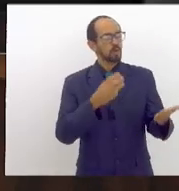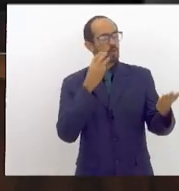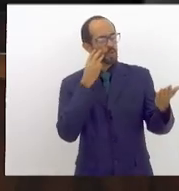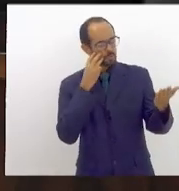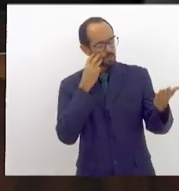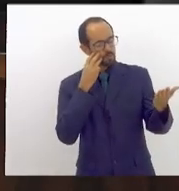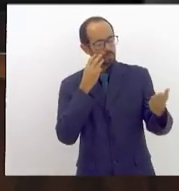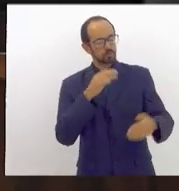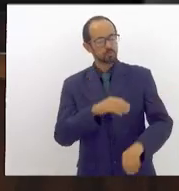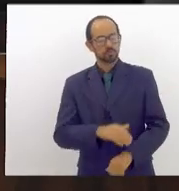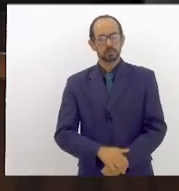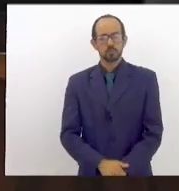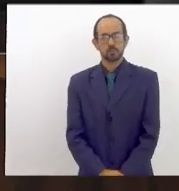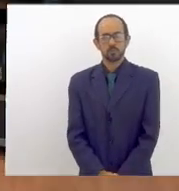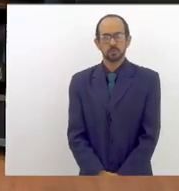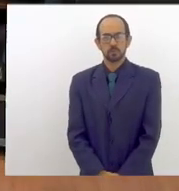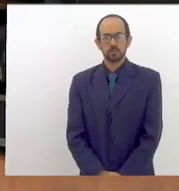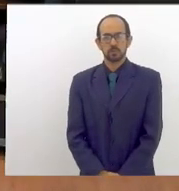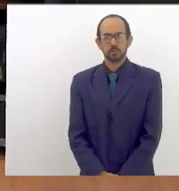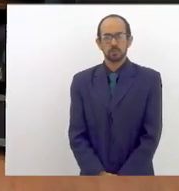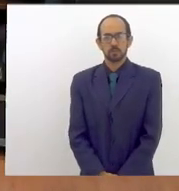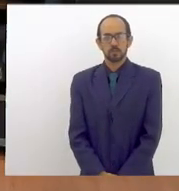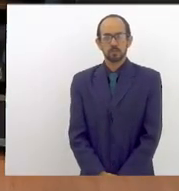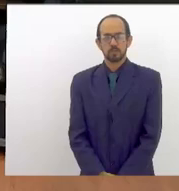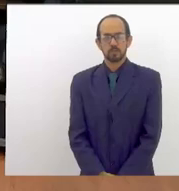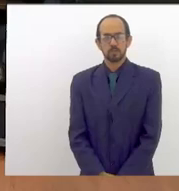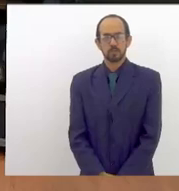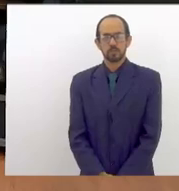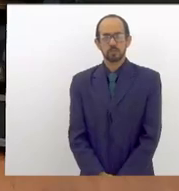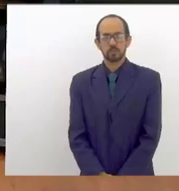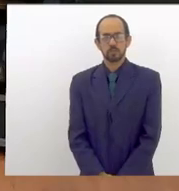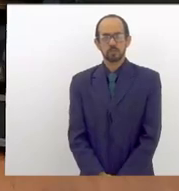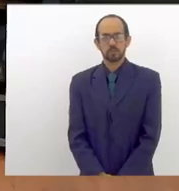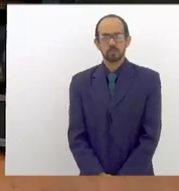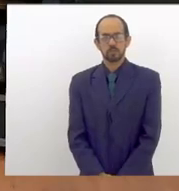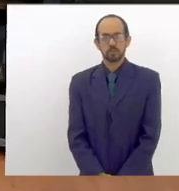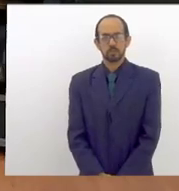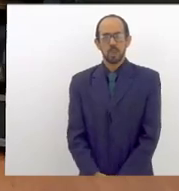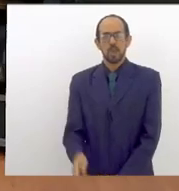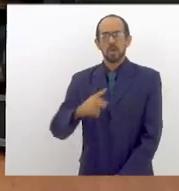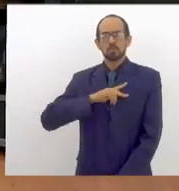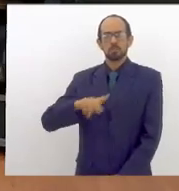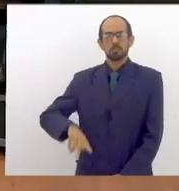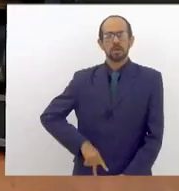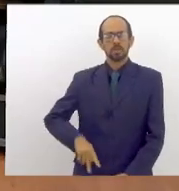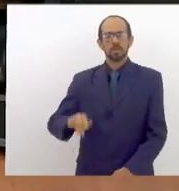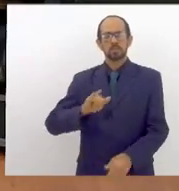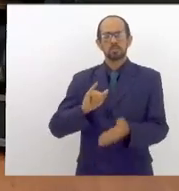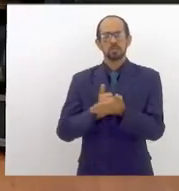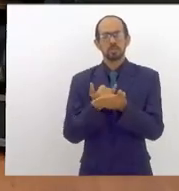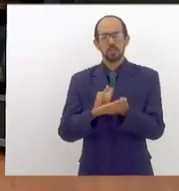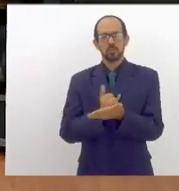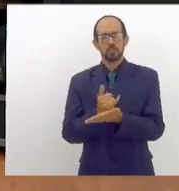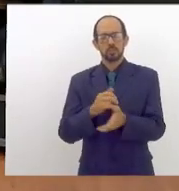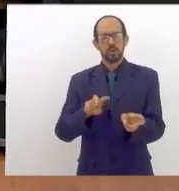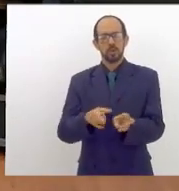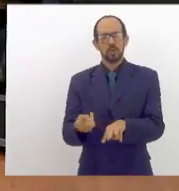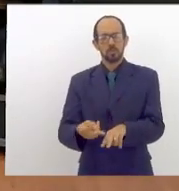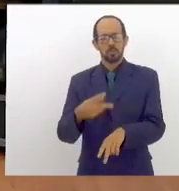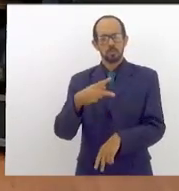proclamou o resultado Presidente Eu Me inscrevi para encaminhar pelo PSB